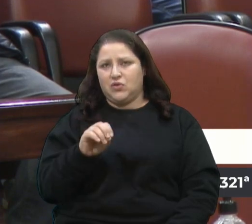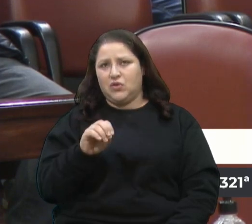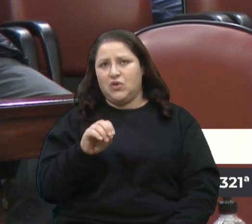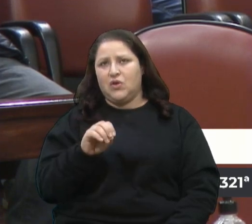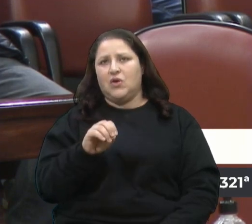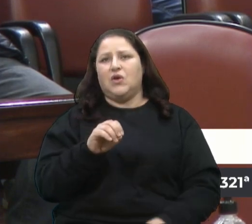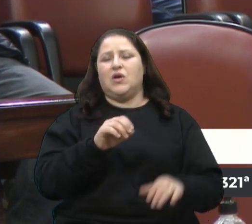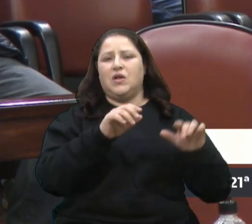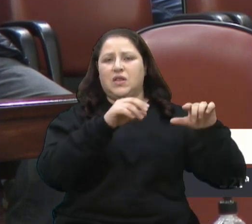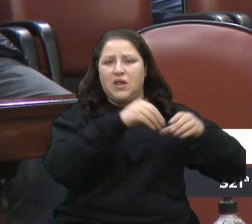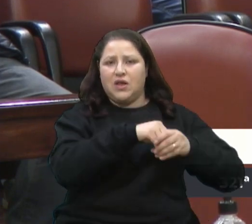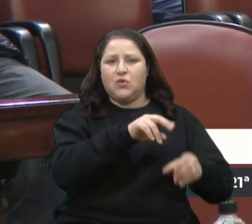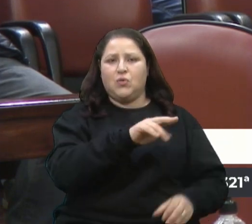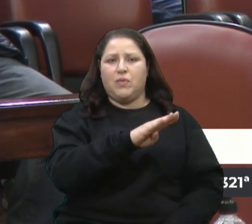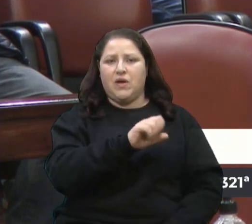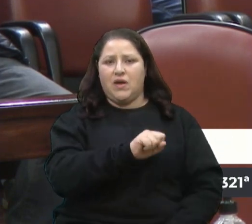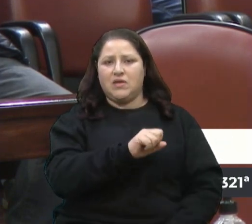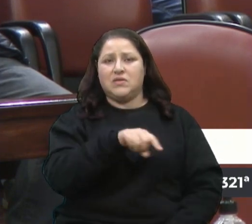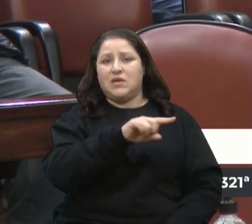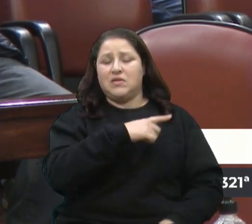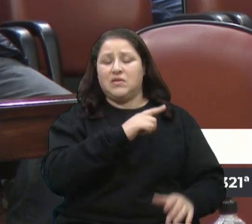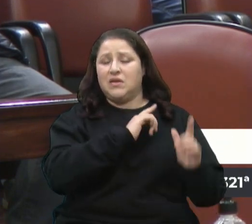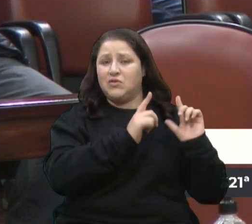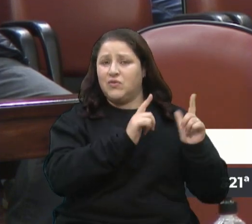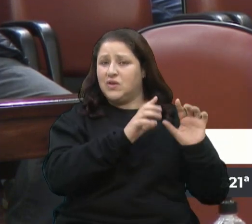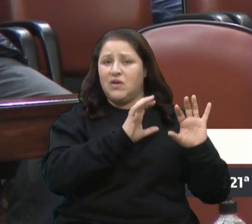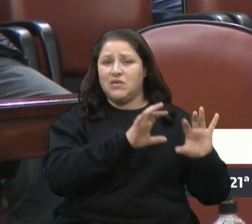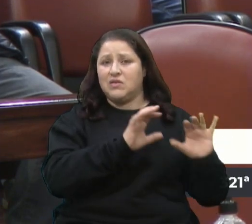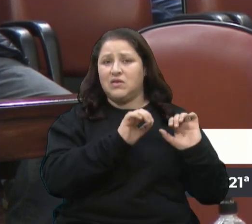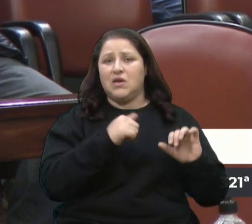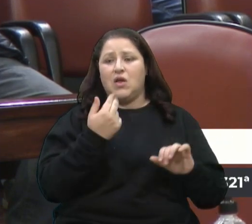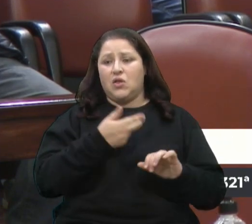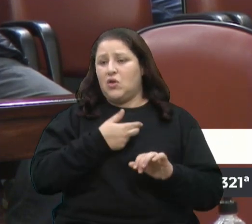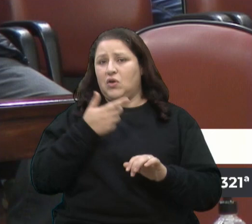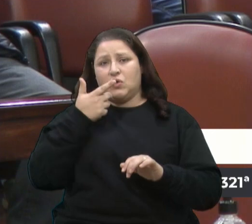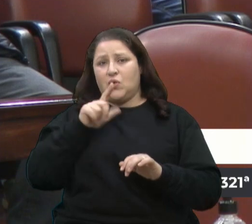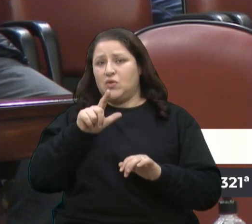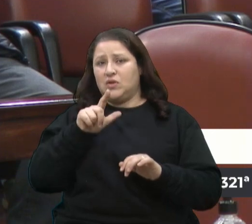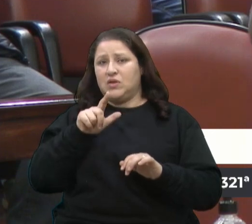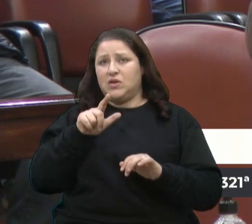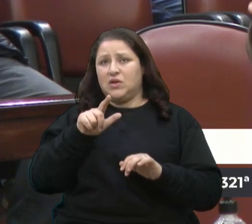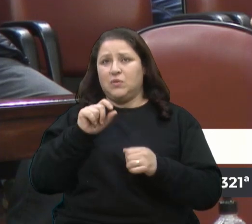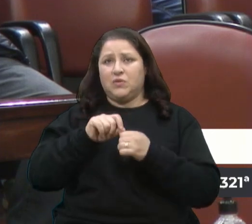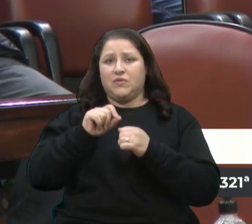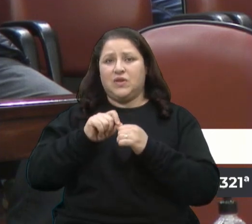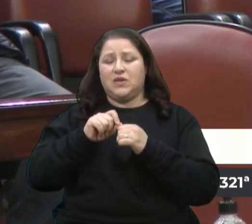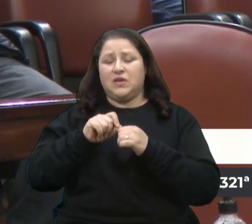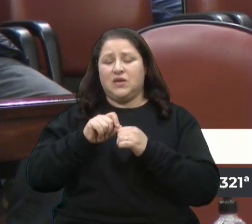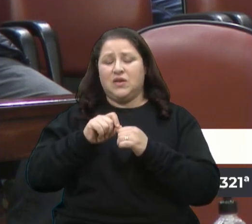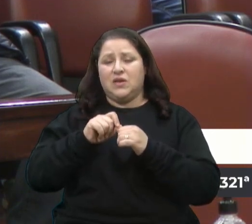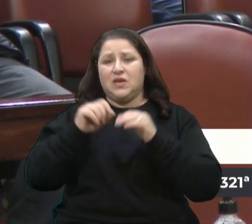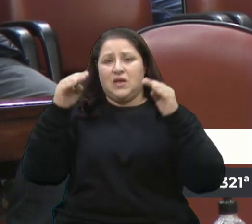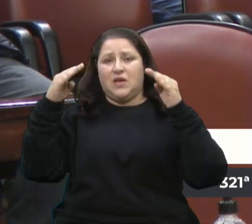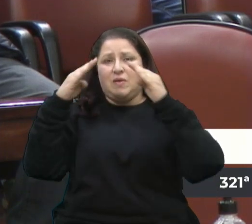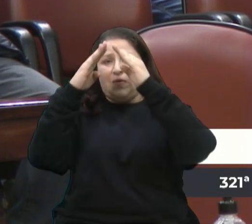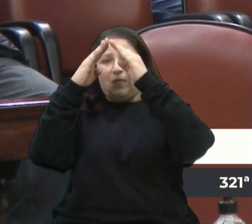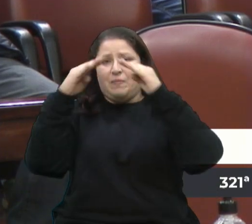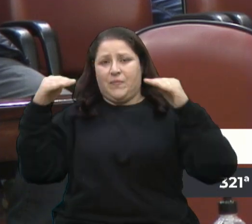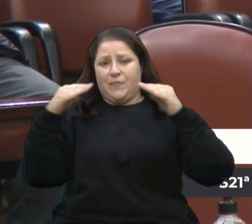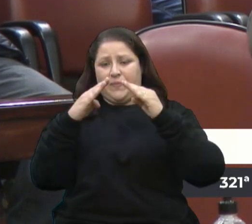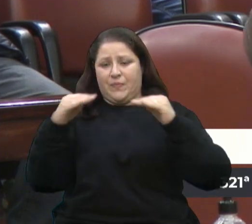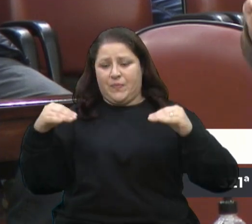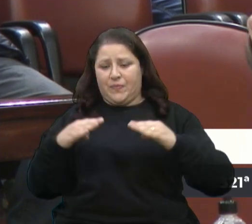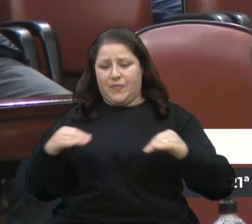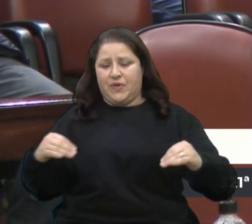pinheirinho de Natal, a gente não consegue fazer um momento de lazer para os nossos idosos, eles fazem de tudo. Tem escola de